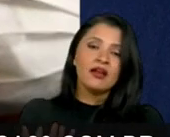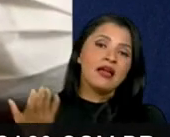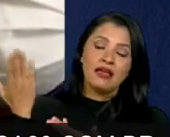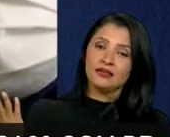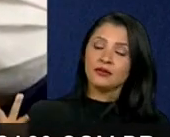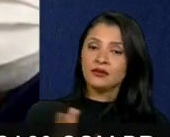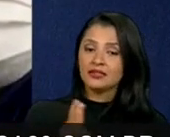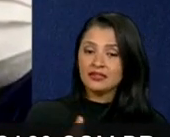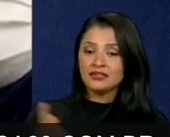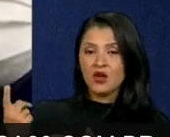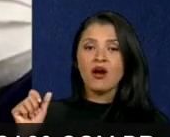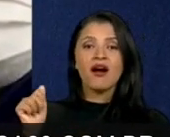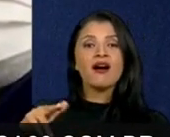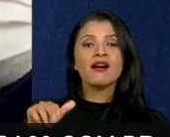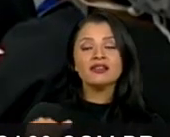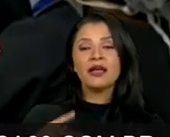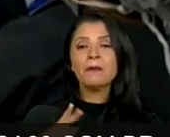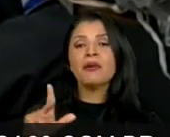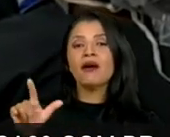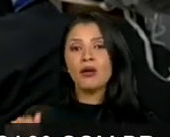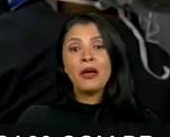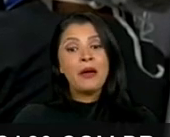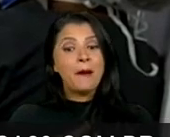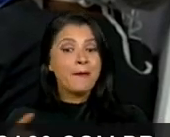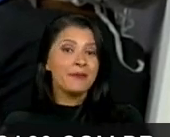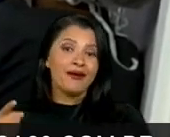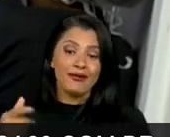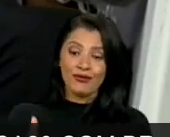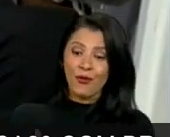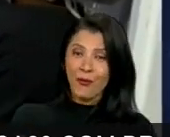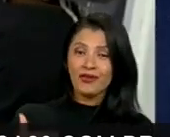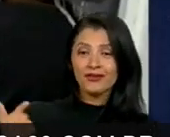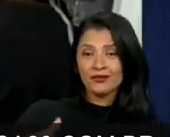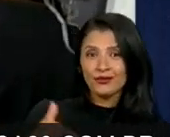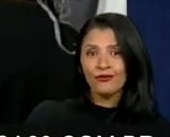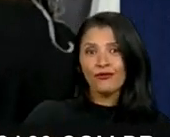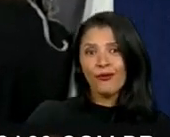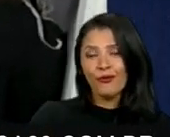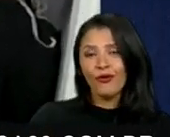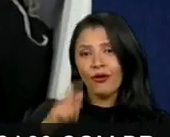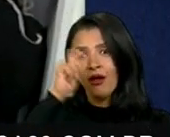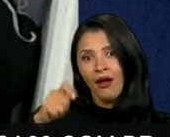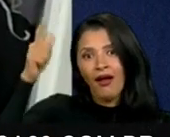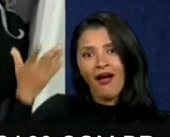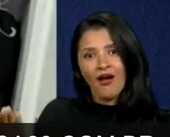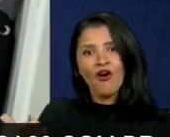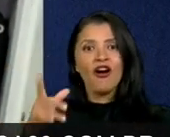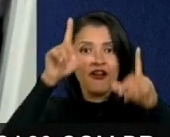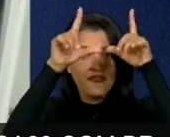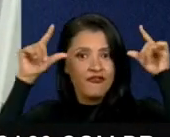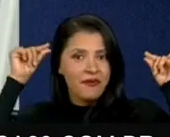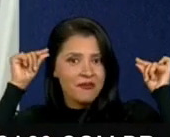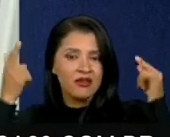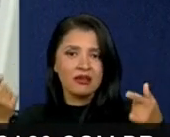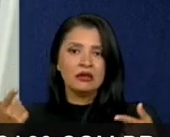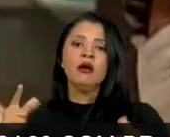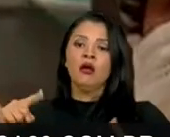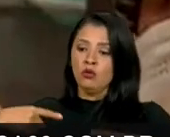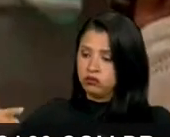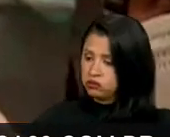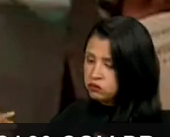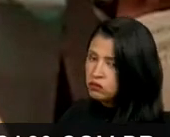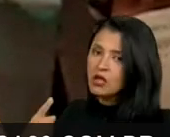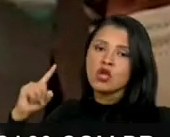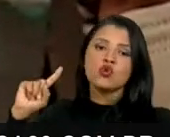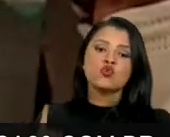que aconteceu com a Ana Paula. Mas como em todo início de carreira, a agora enfermeira enfrenta os seus desafios. E